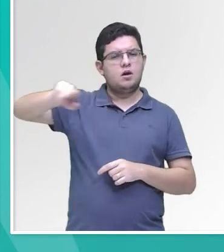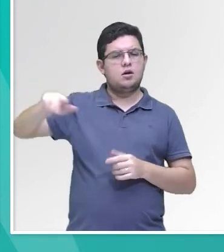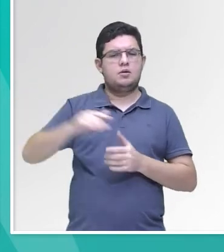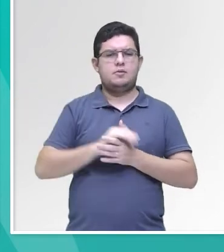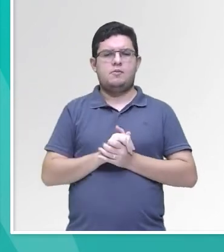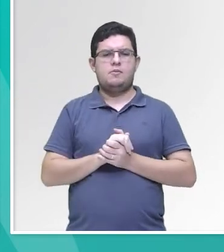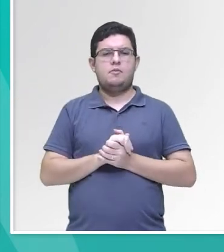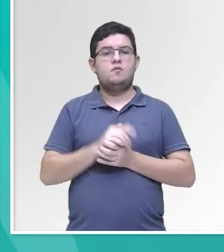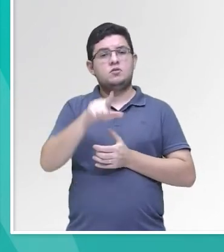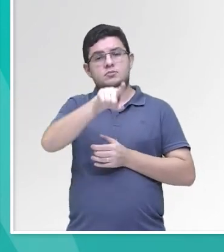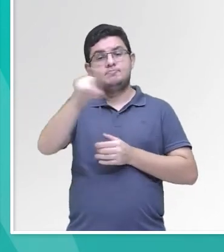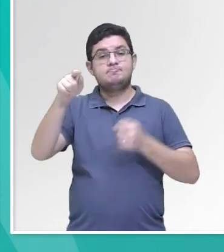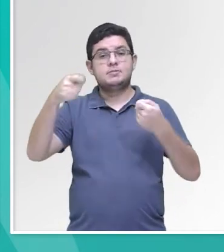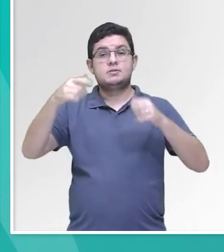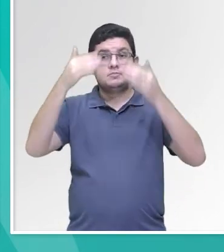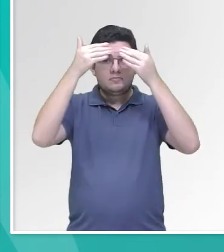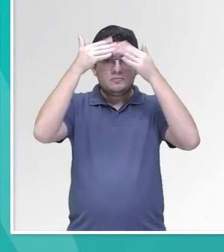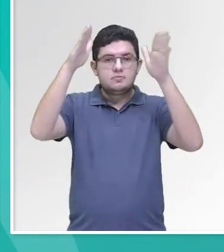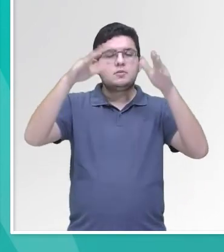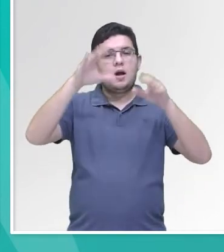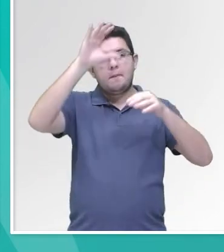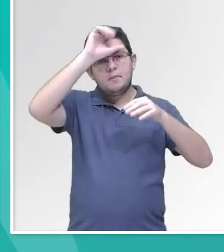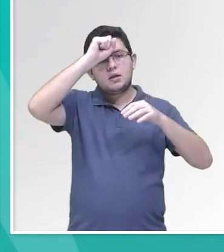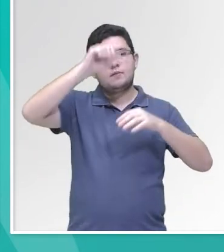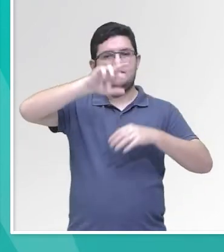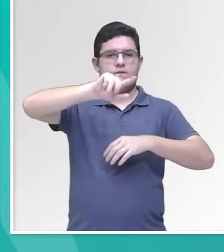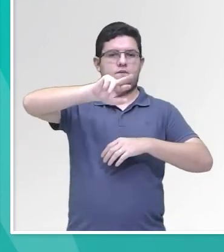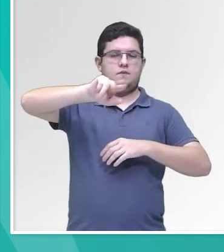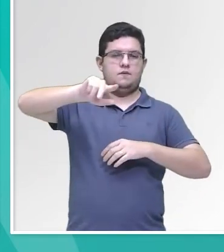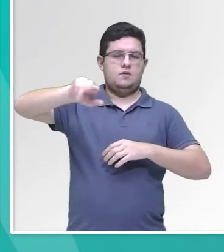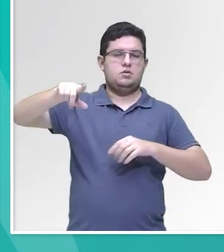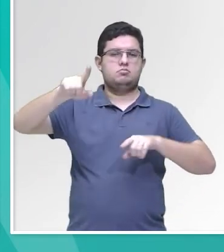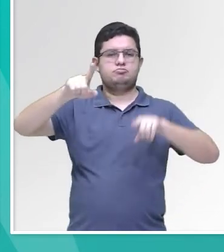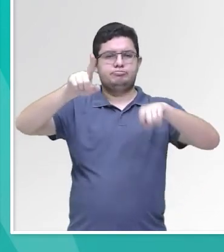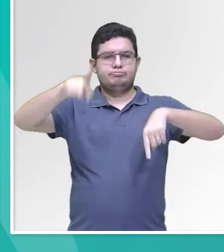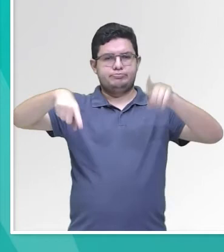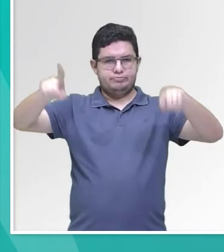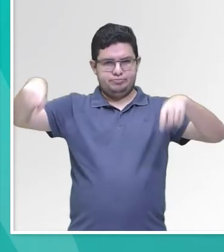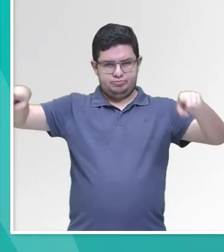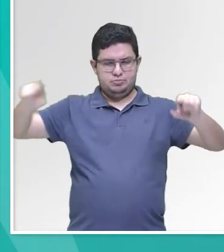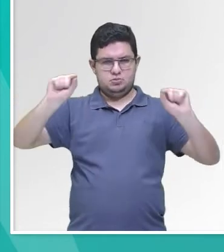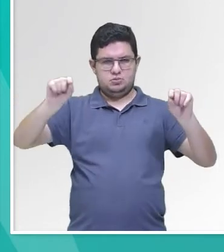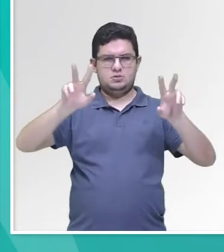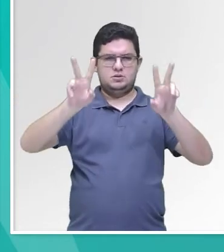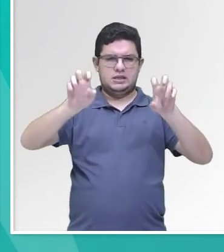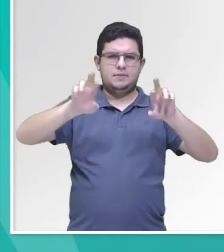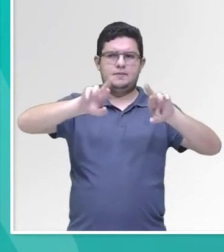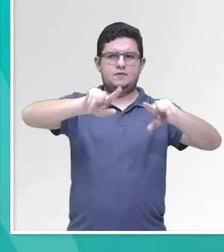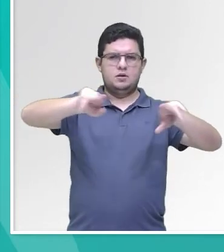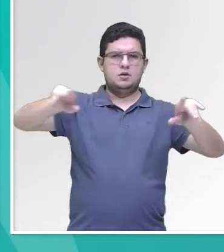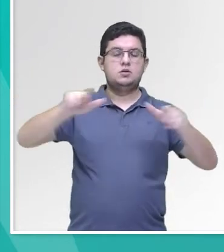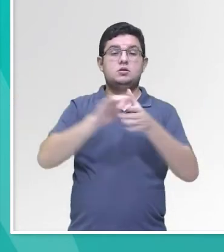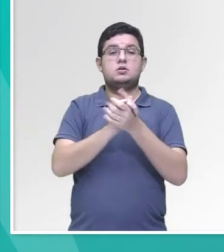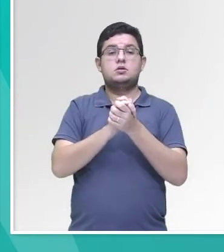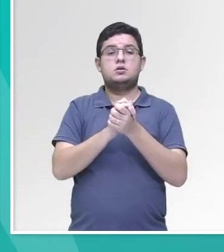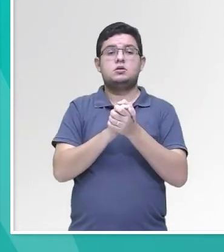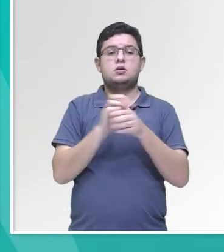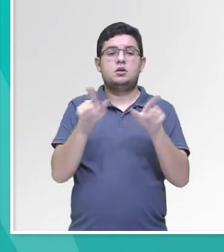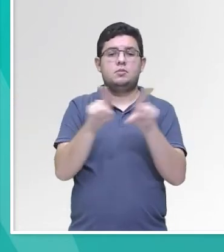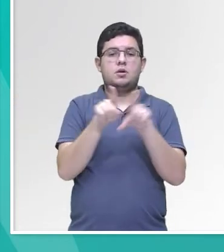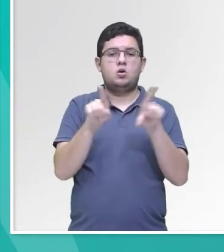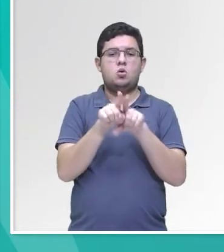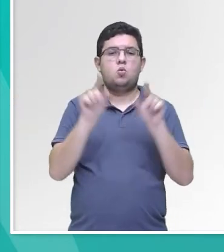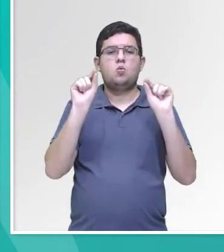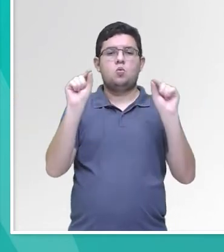com a mente aberta para aprender coisas variadas sobre temas variados e ter